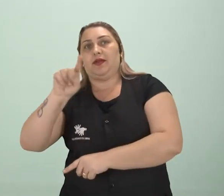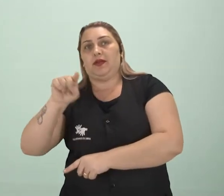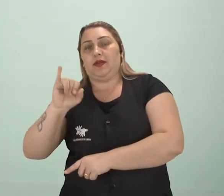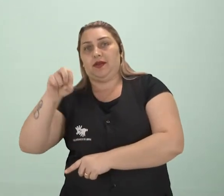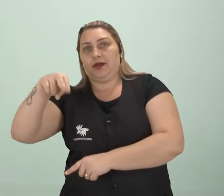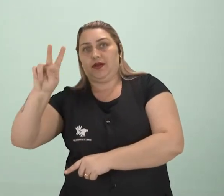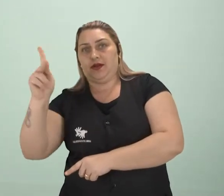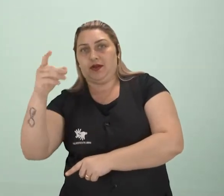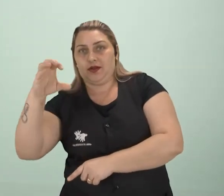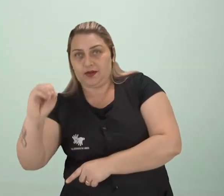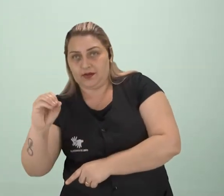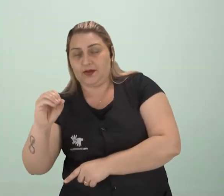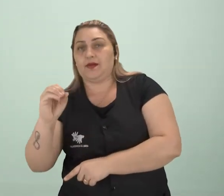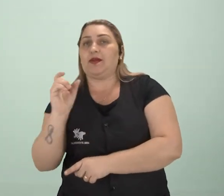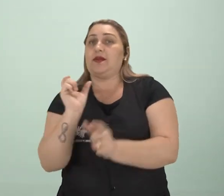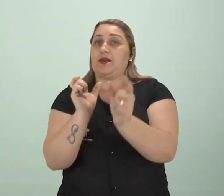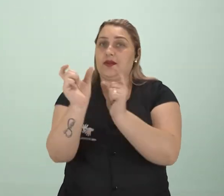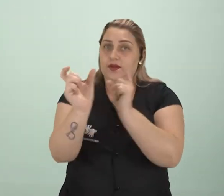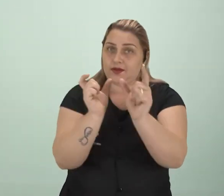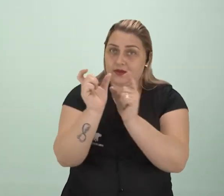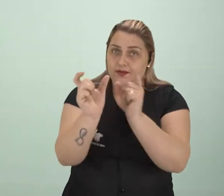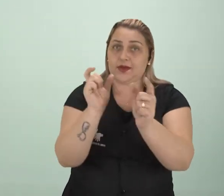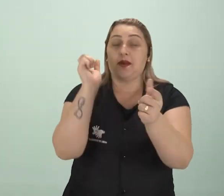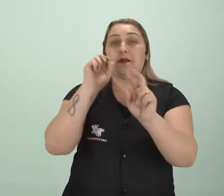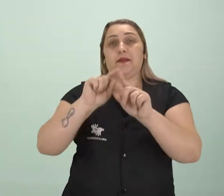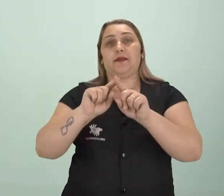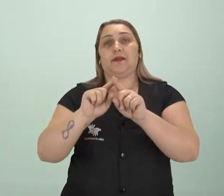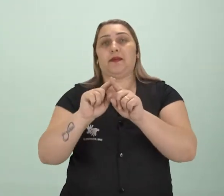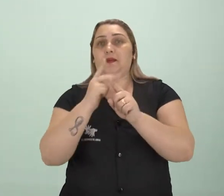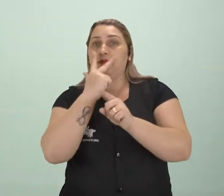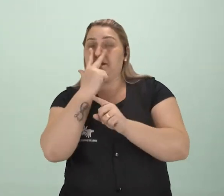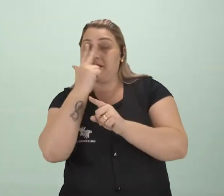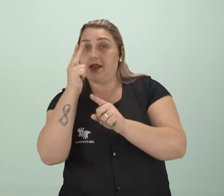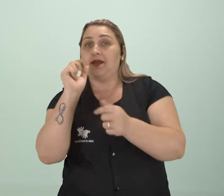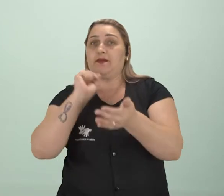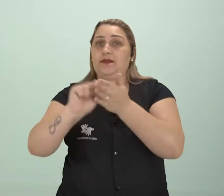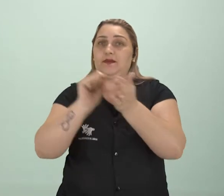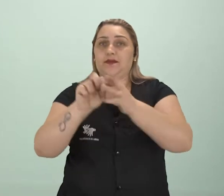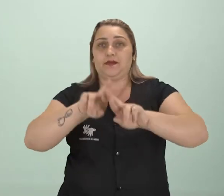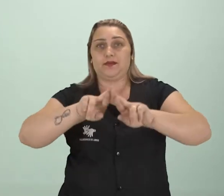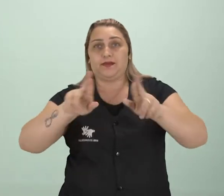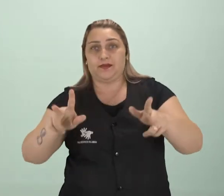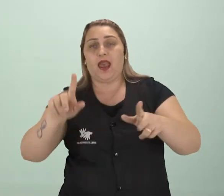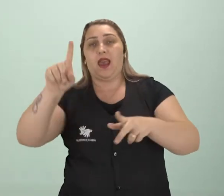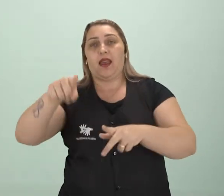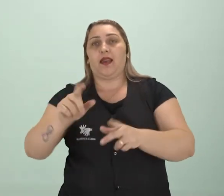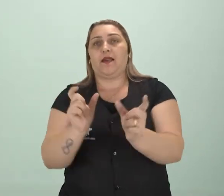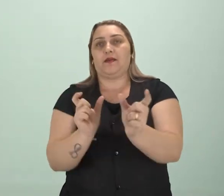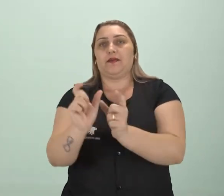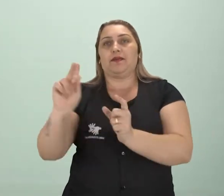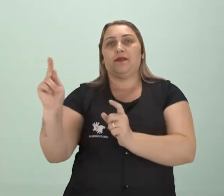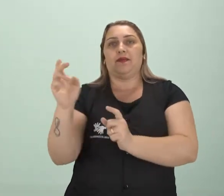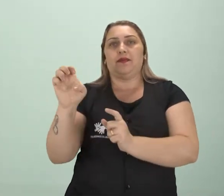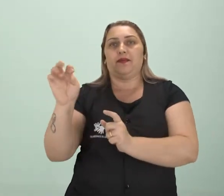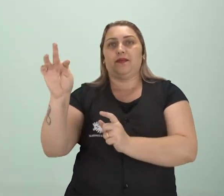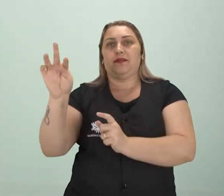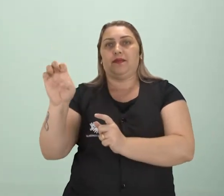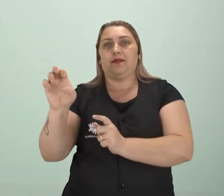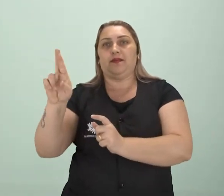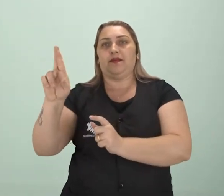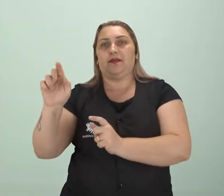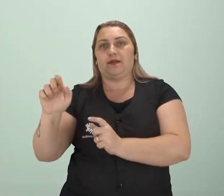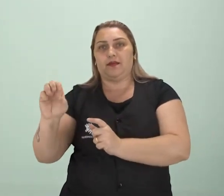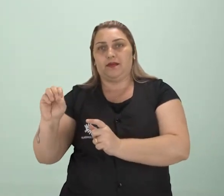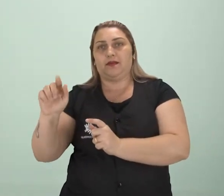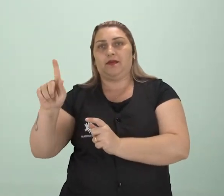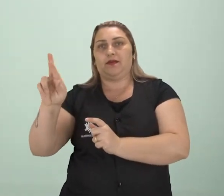sonorização muito parecida, mas uma grafia diferente. Essas são as palavras heterográficas. Próxima classe